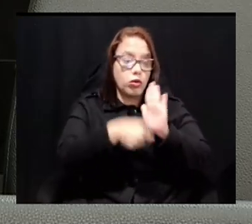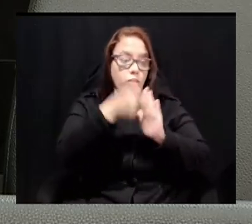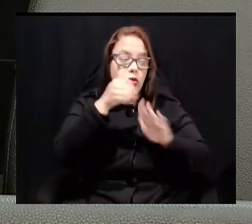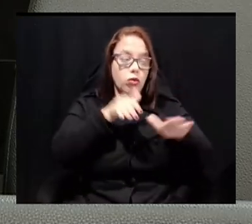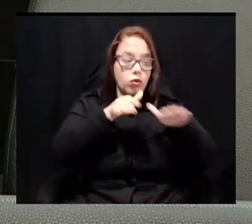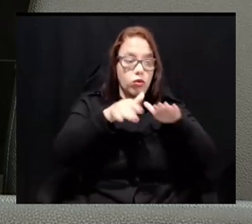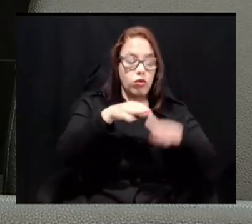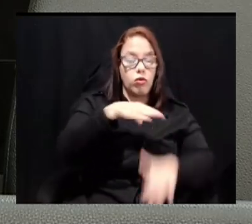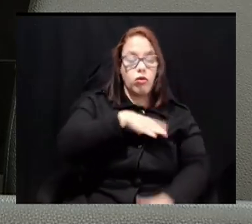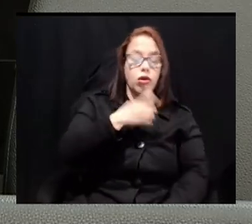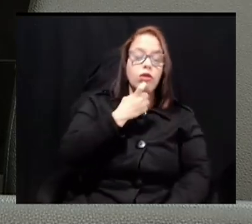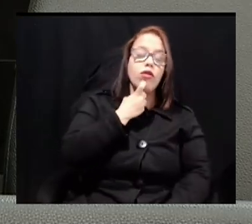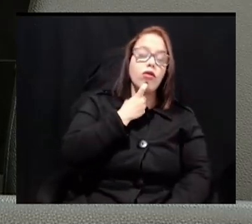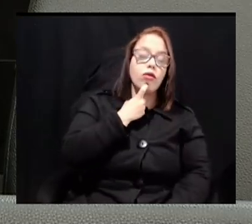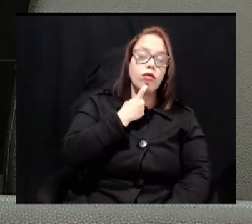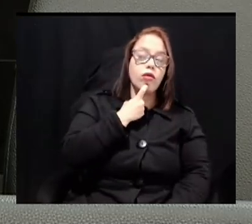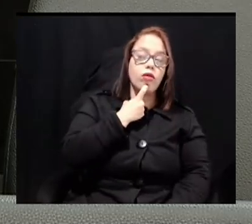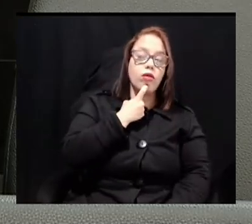Campinas, é